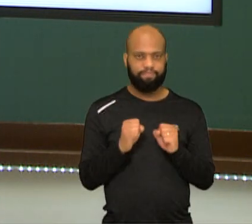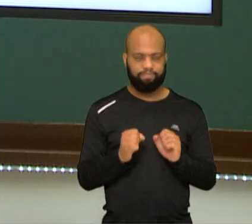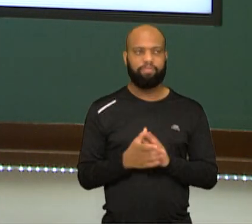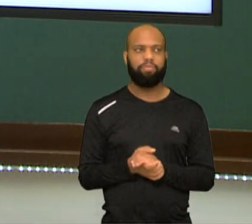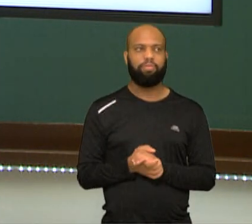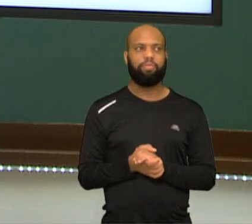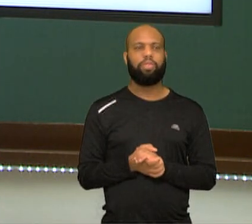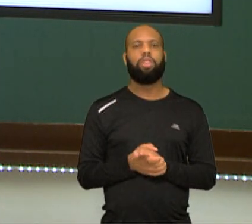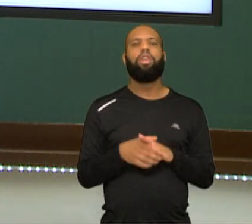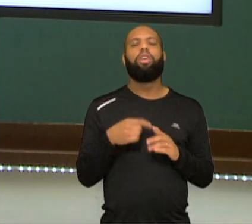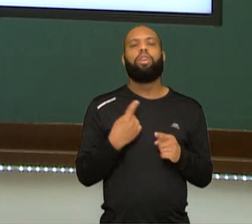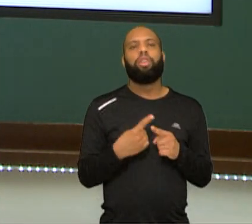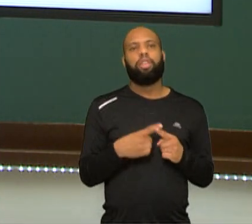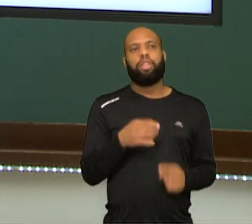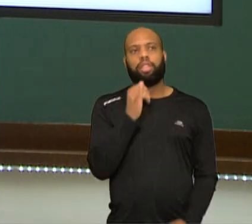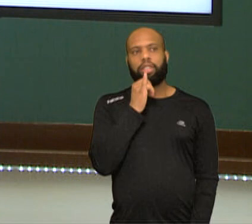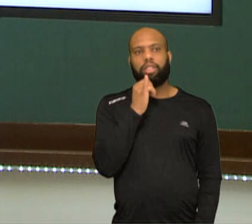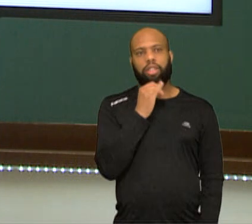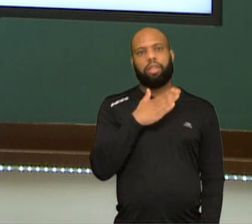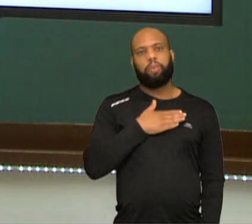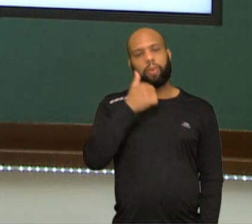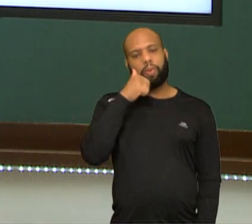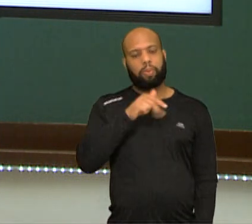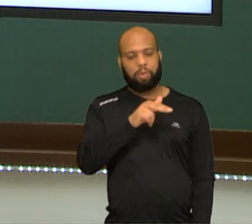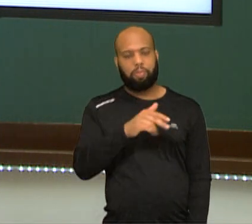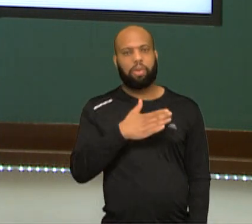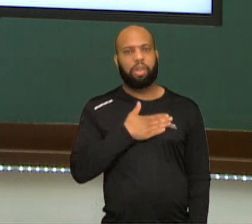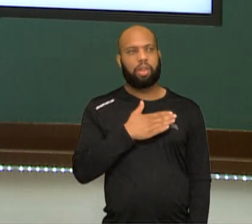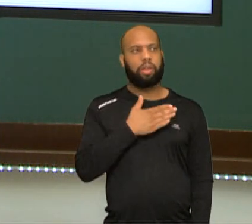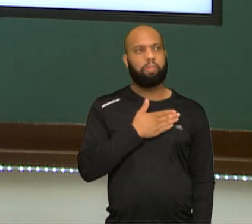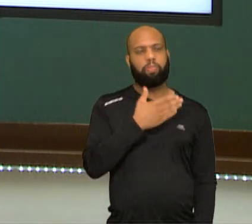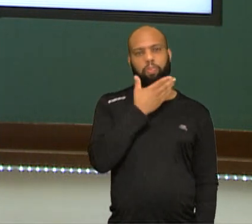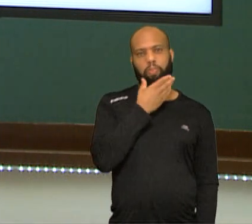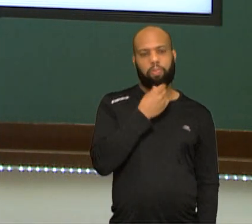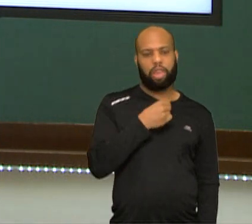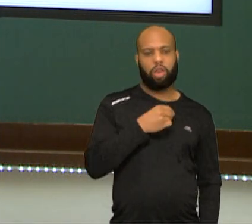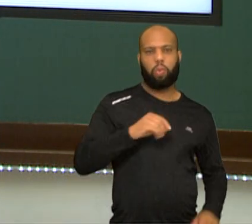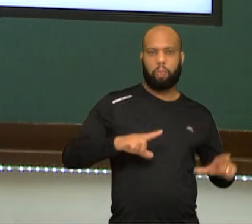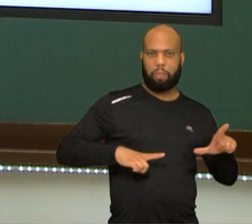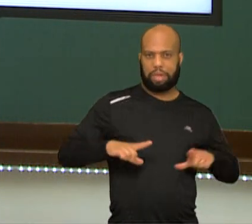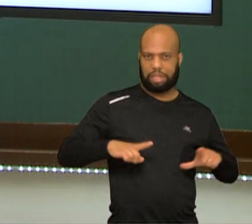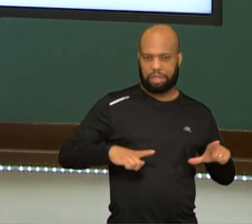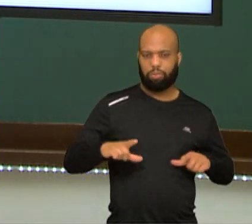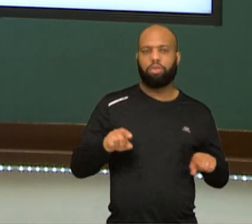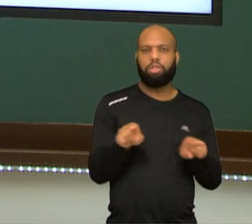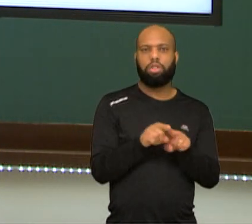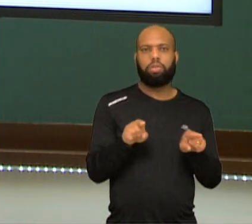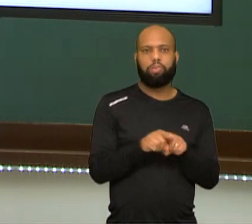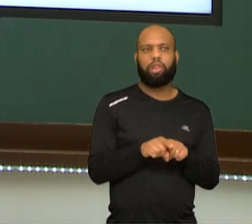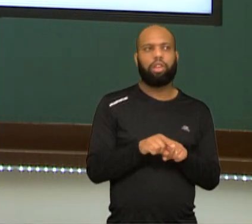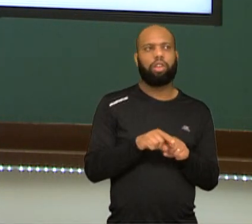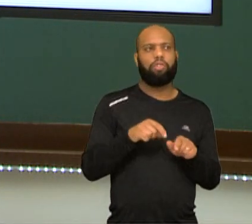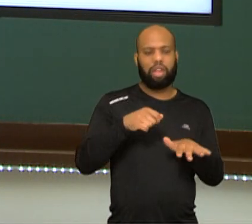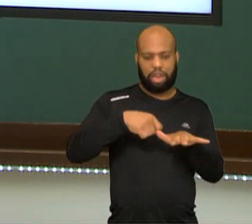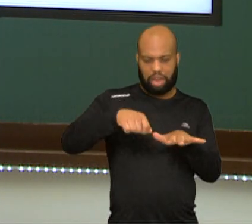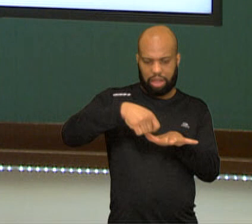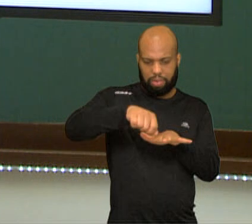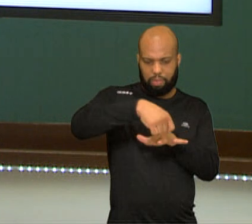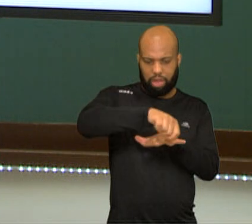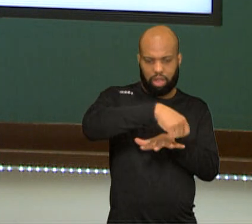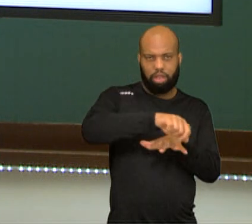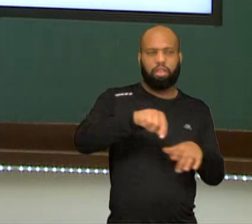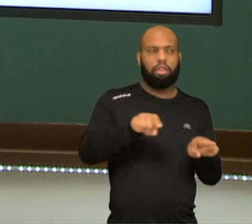professor. Quando a minha irmã, quando o meu primo fica mexendo com essa substância, limpando as unhas,